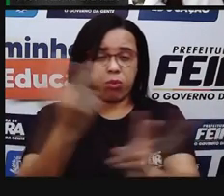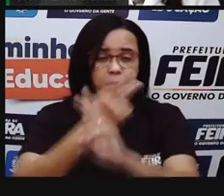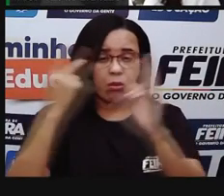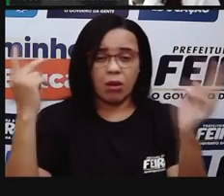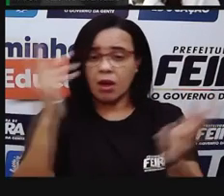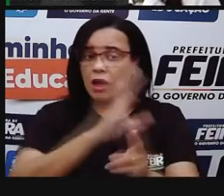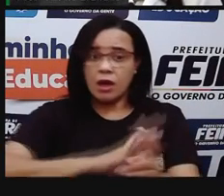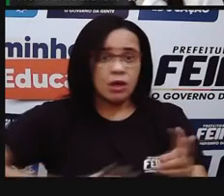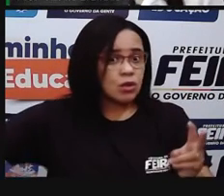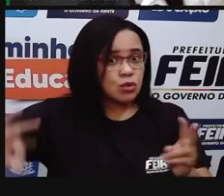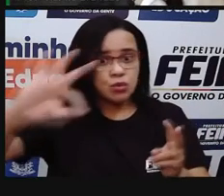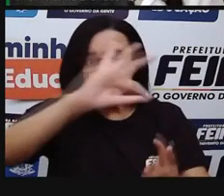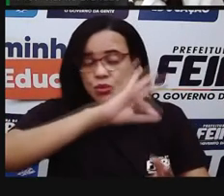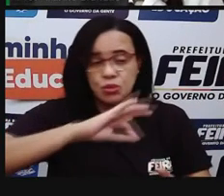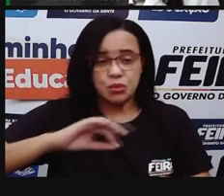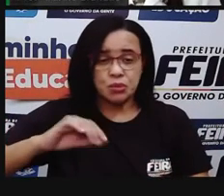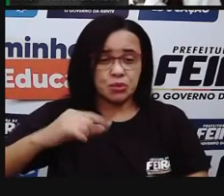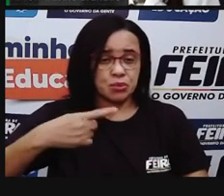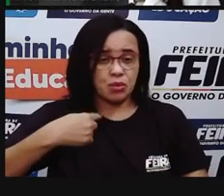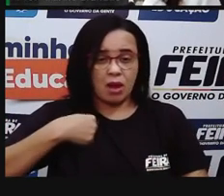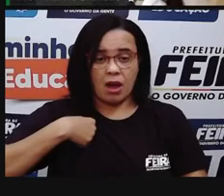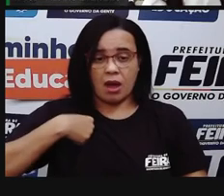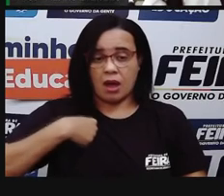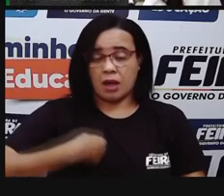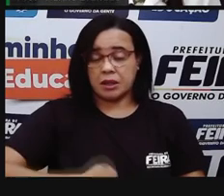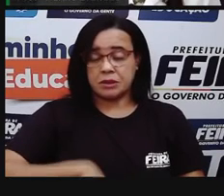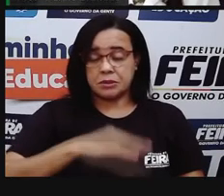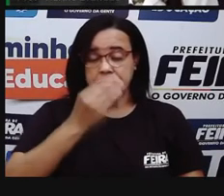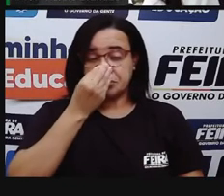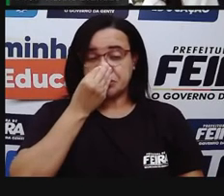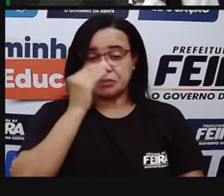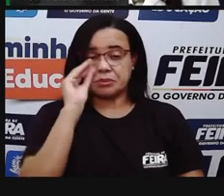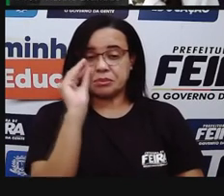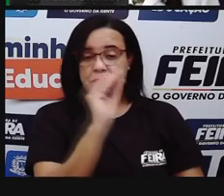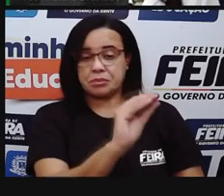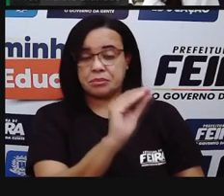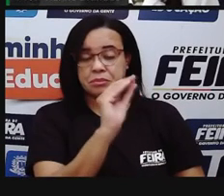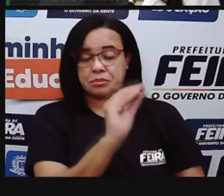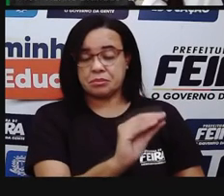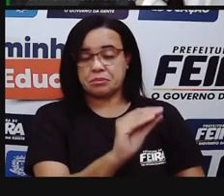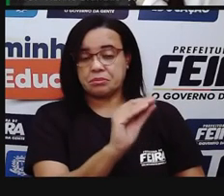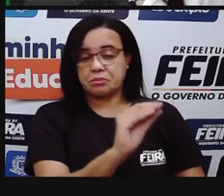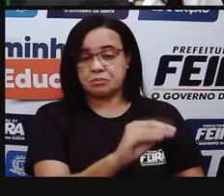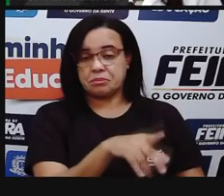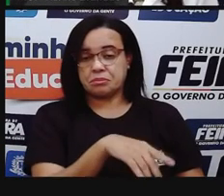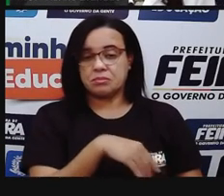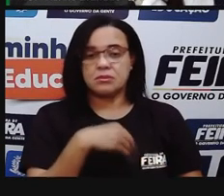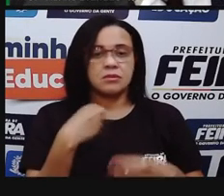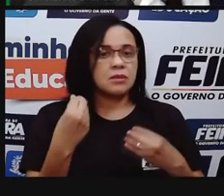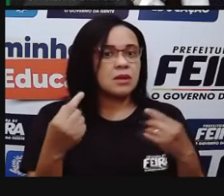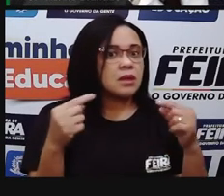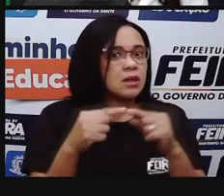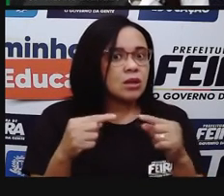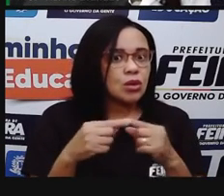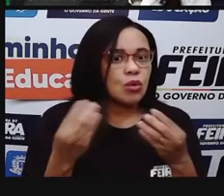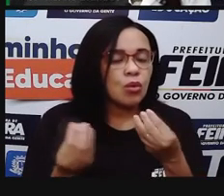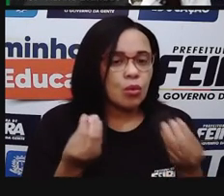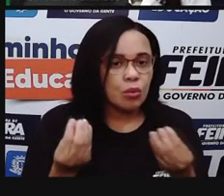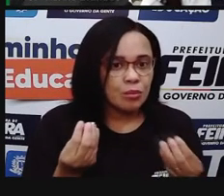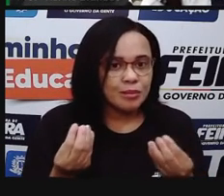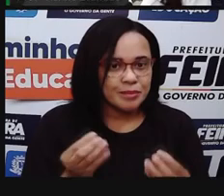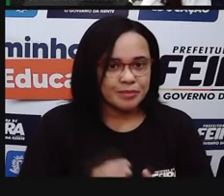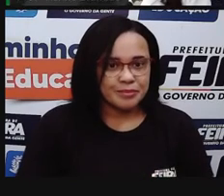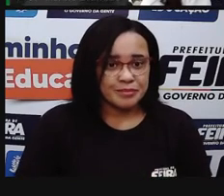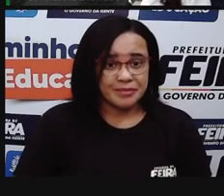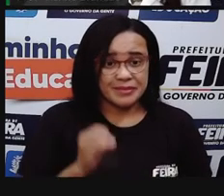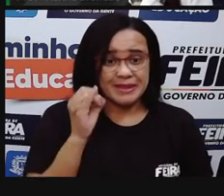dessa poluição, né, para a nossa atmosfera, para a nossa camada de ozônio, né? E o quanto todos esses